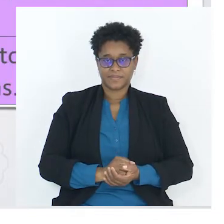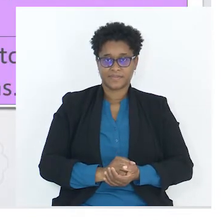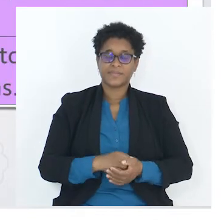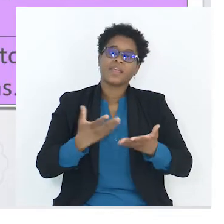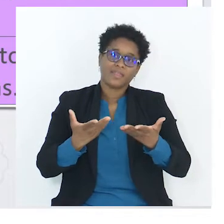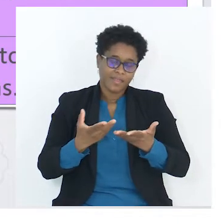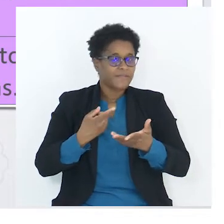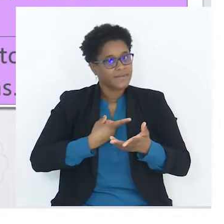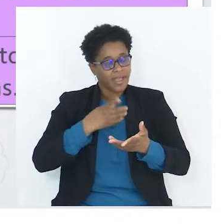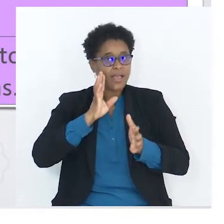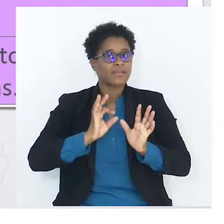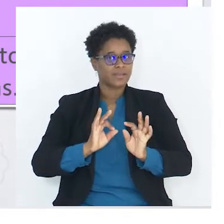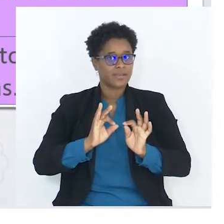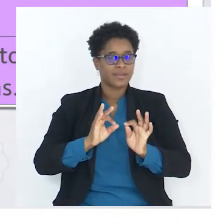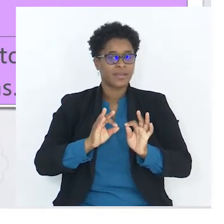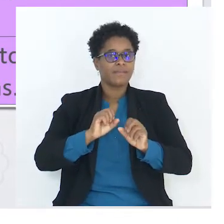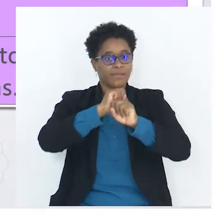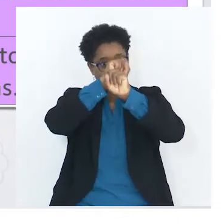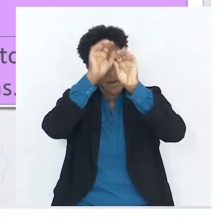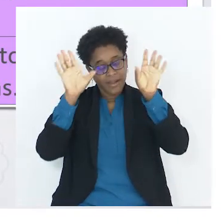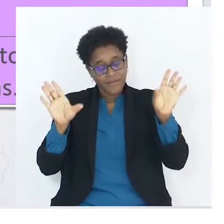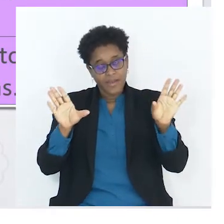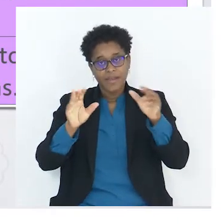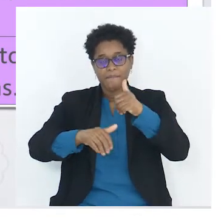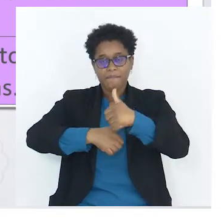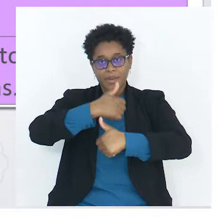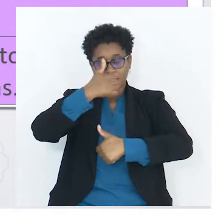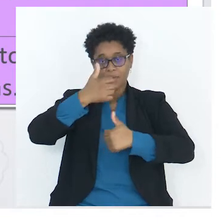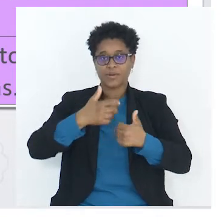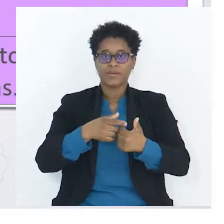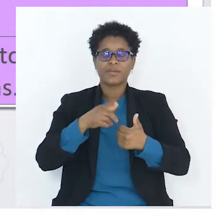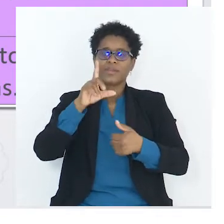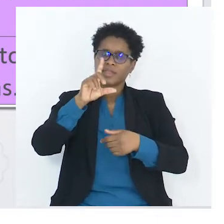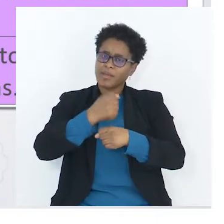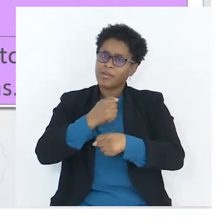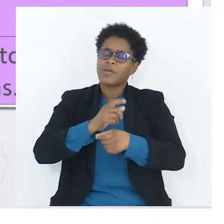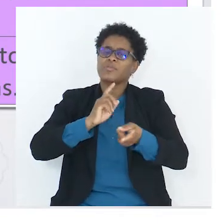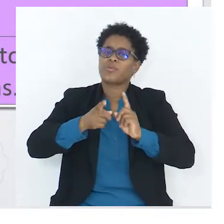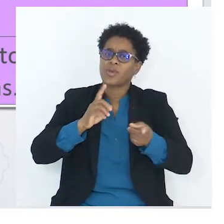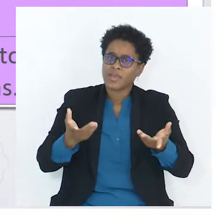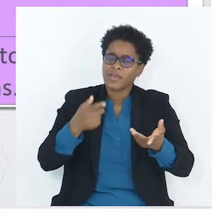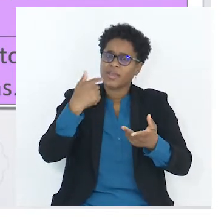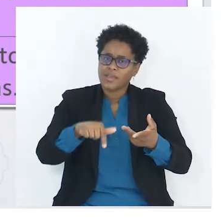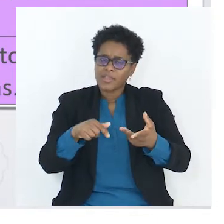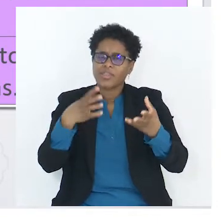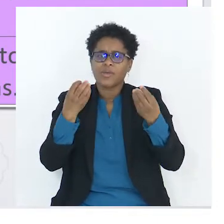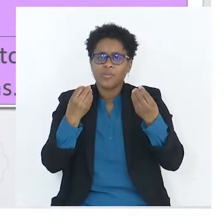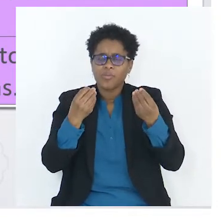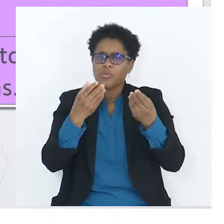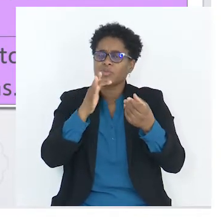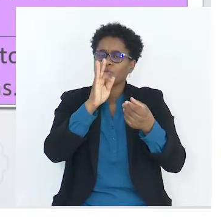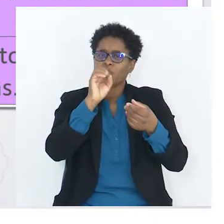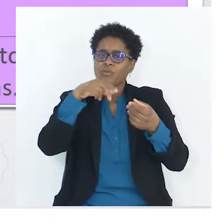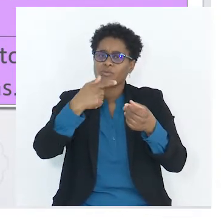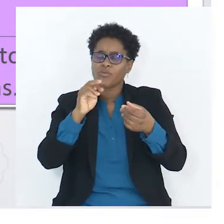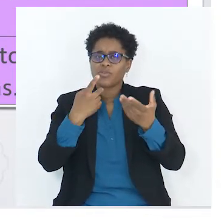Sendo assim, para clarificar melhor, vimos então que existem vários tipos de fontes, como,